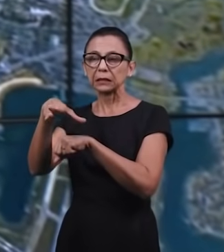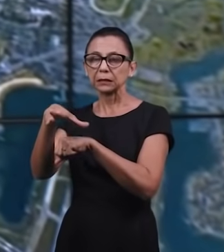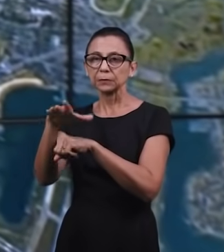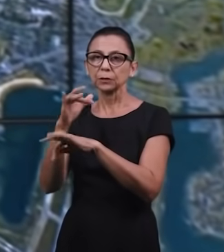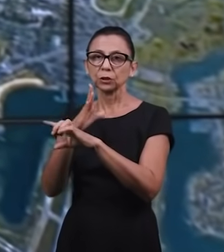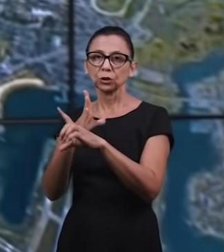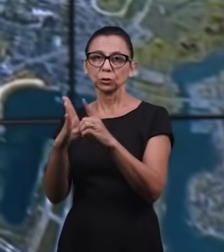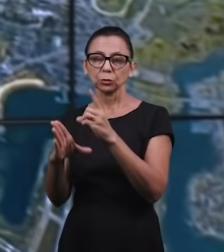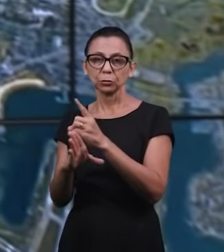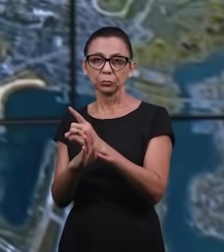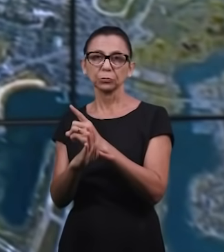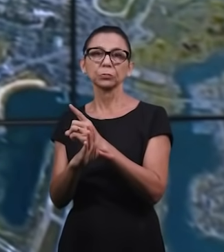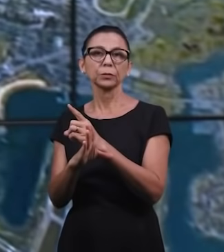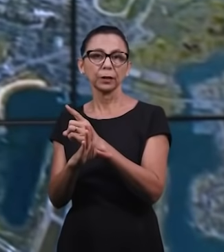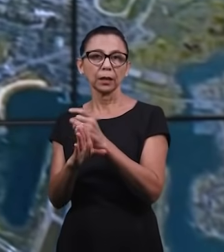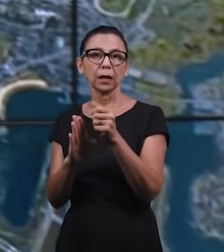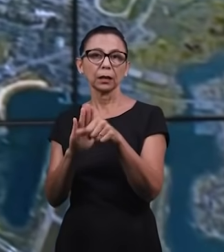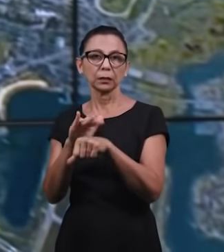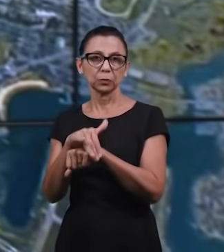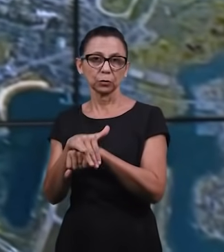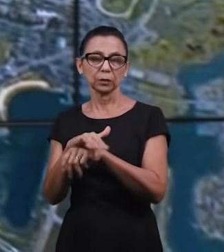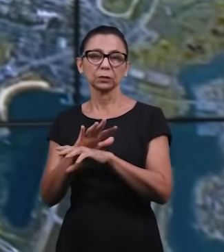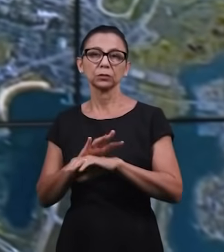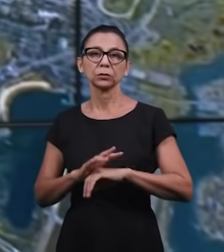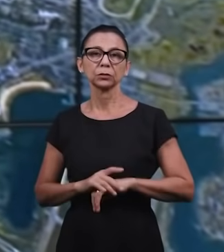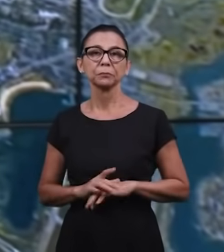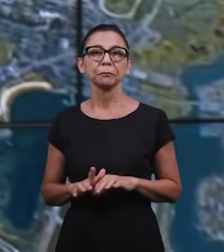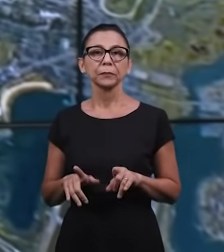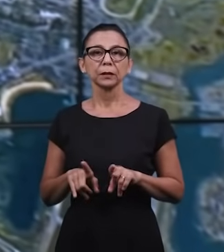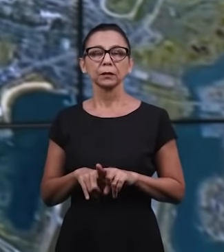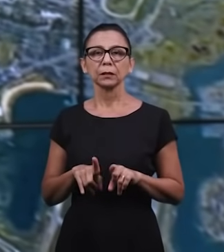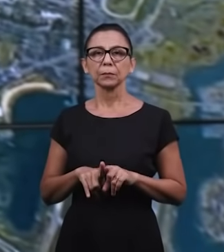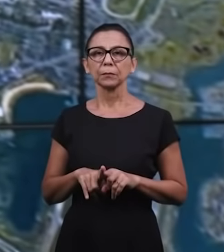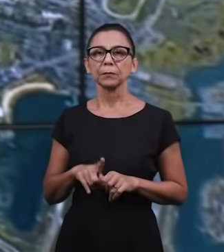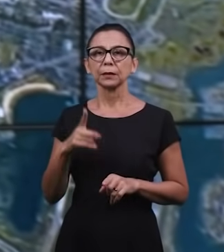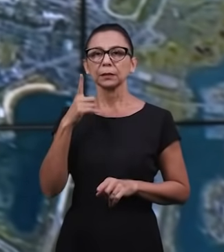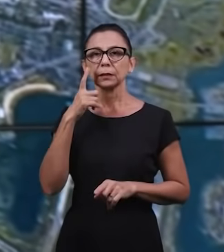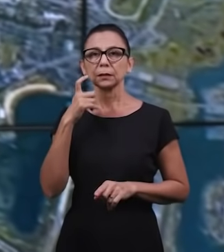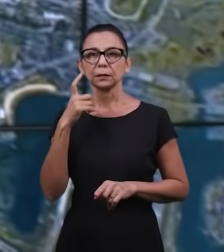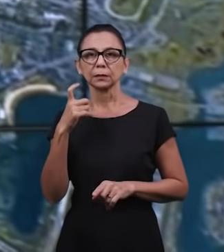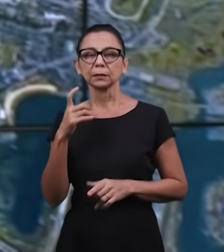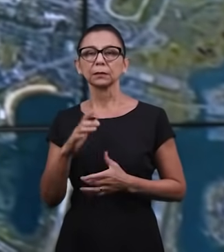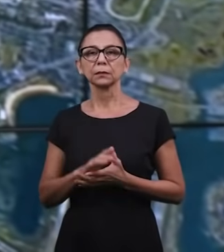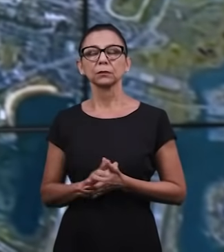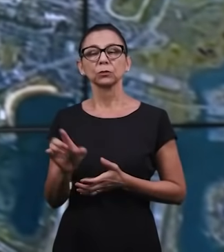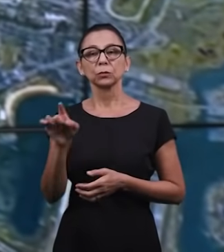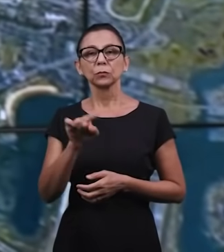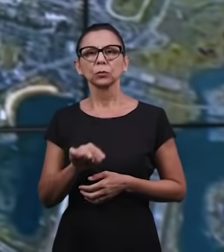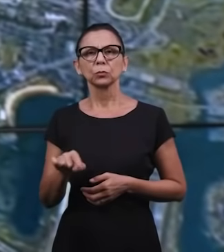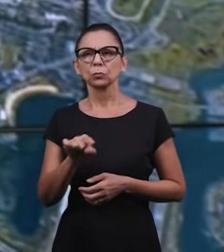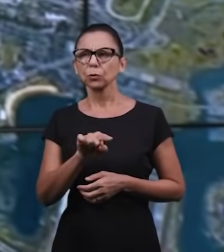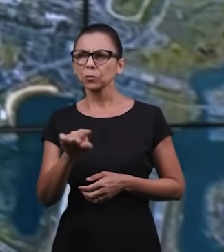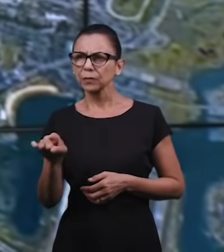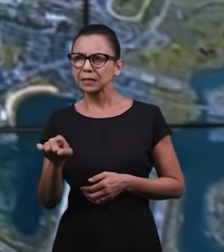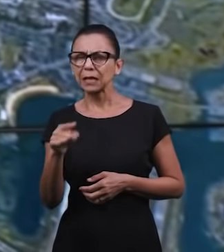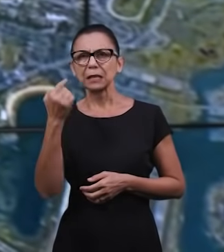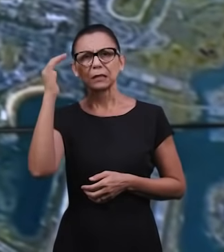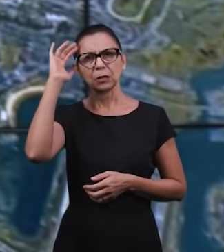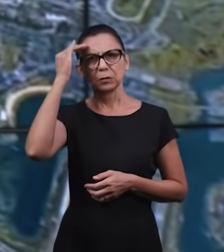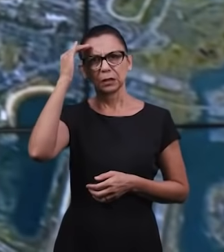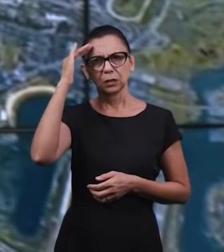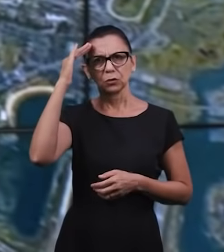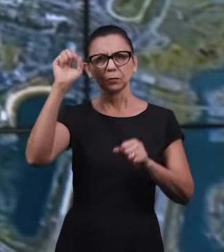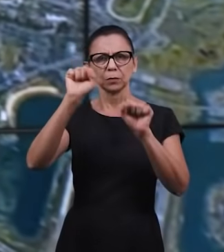obreiros. Além da sua observação notável da maneira como os irmãos têm alcançado,